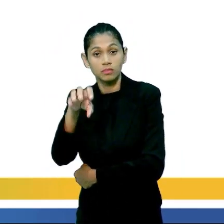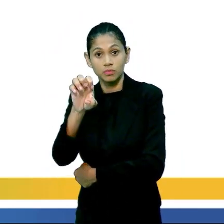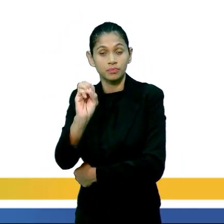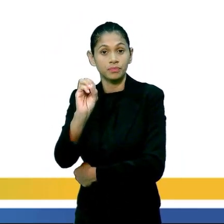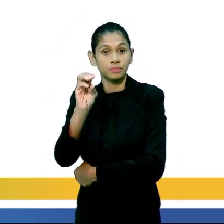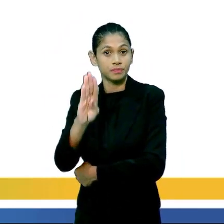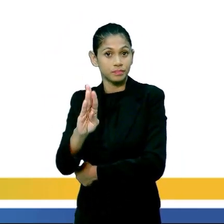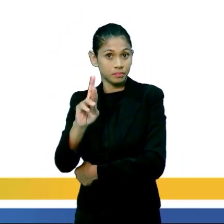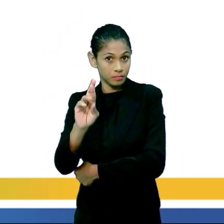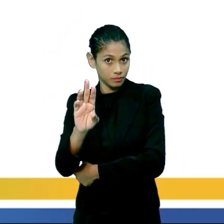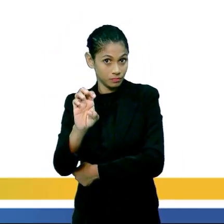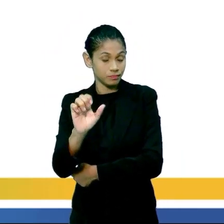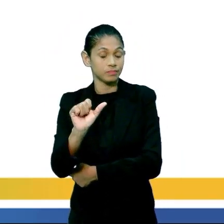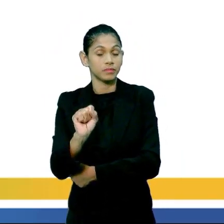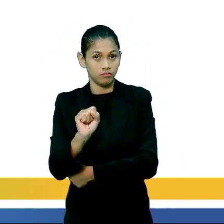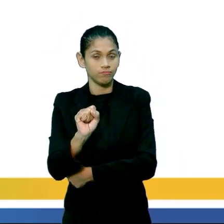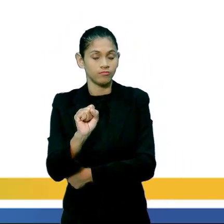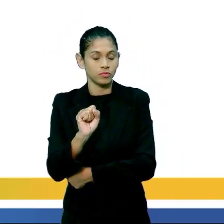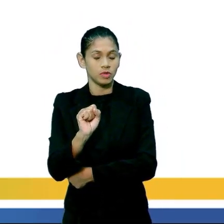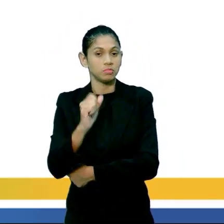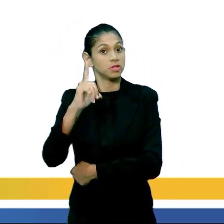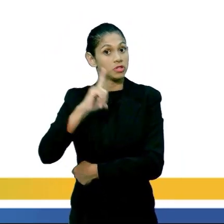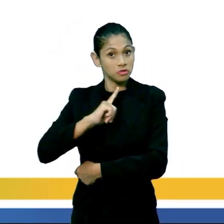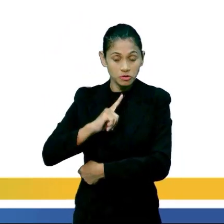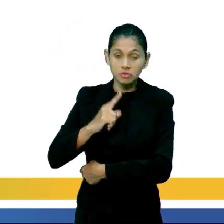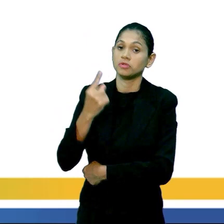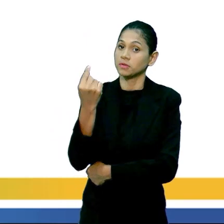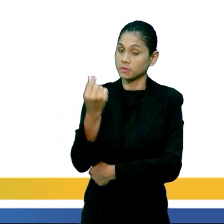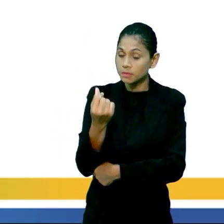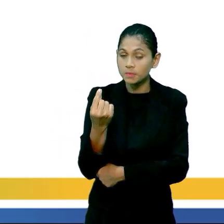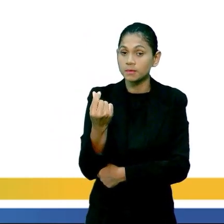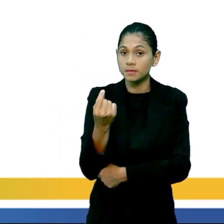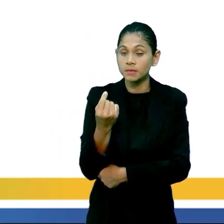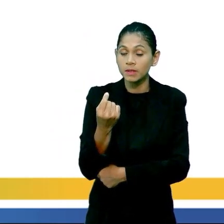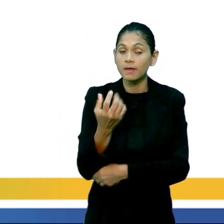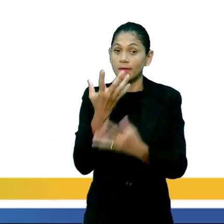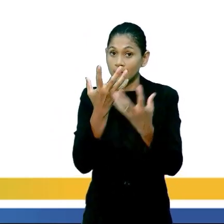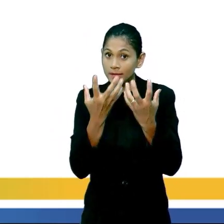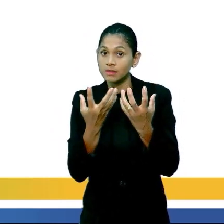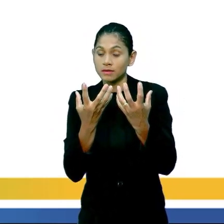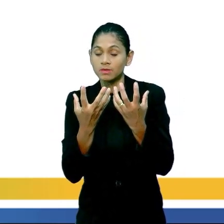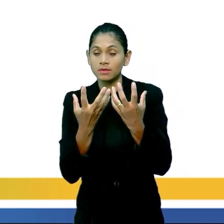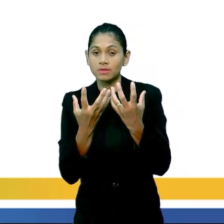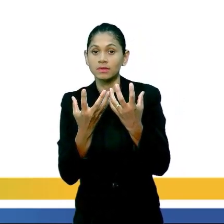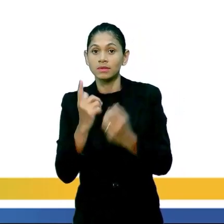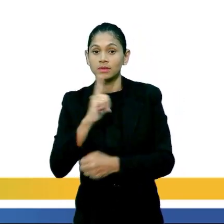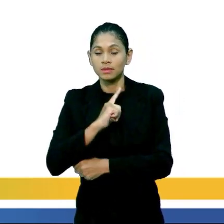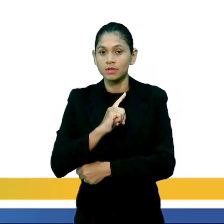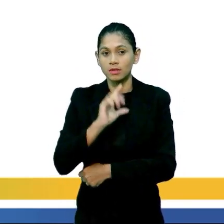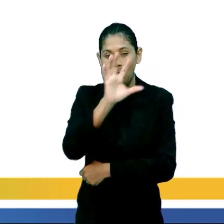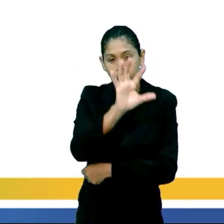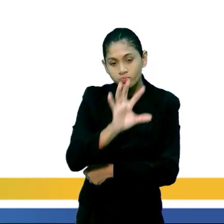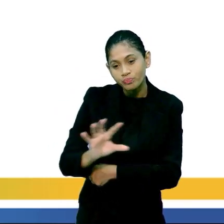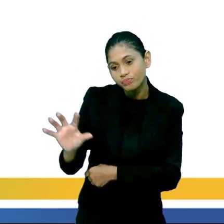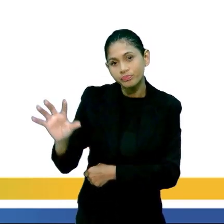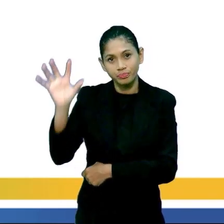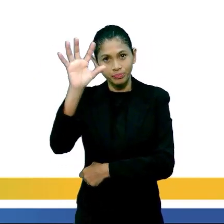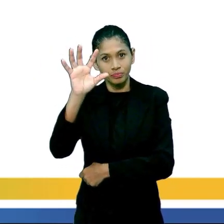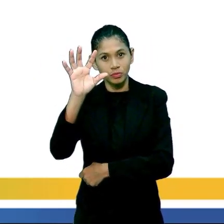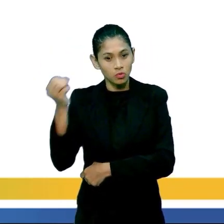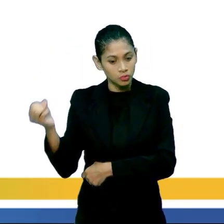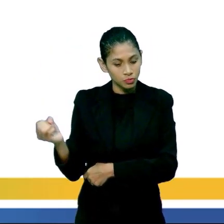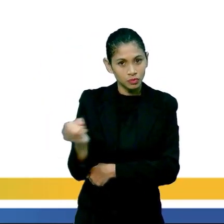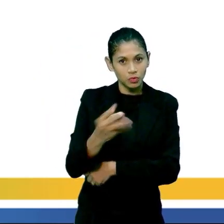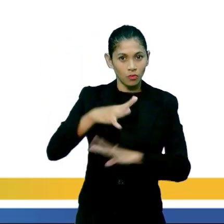recurso, né? E era um status receber uma concessão de terras no Novo Mundo. Então, eles vieram com o objetivo de colonizar e